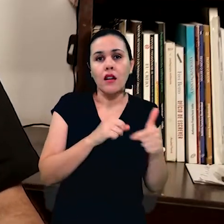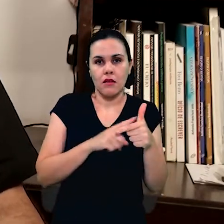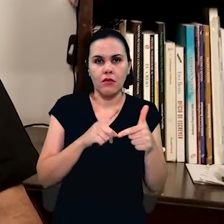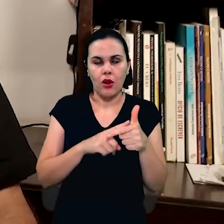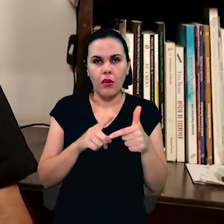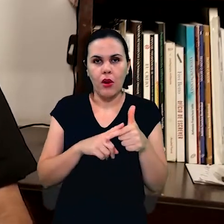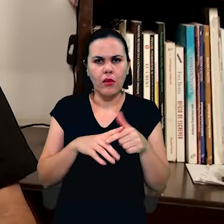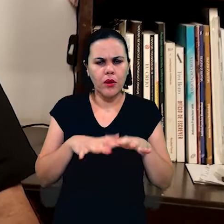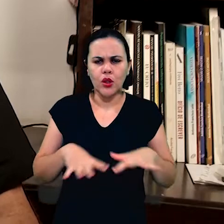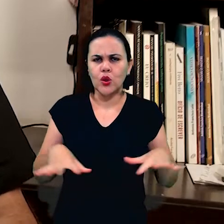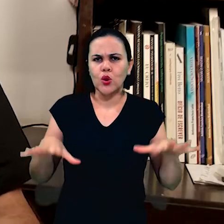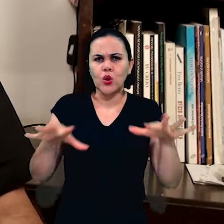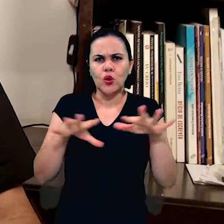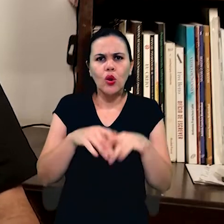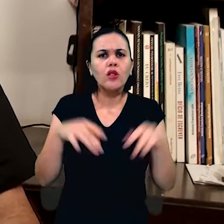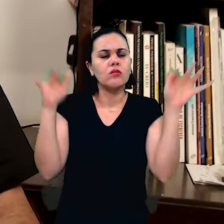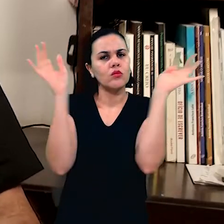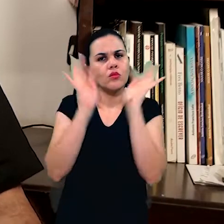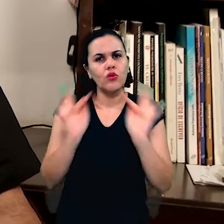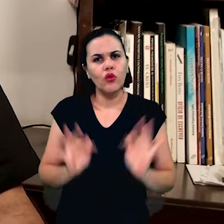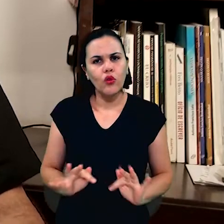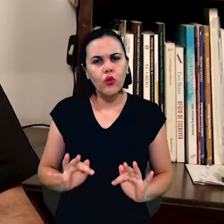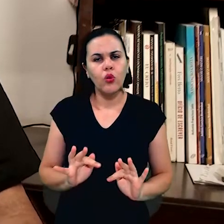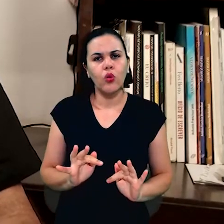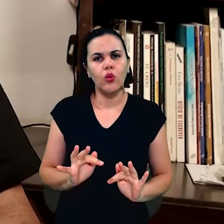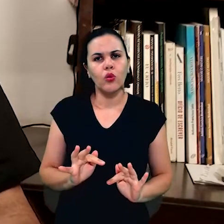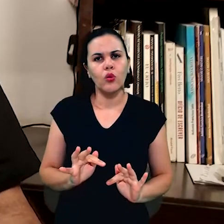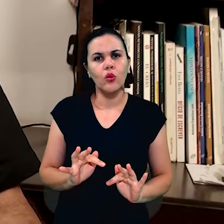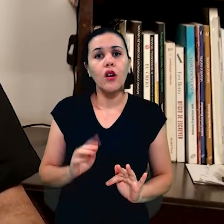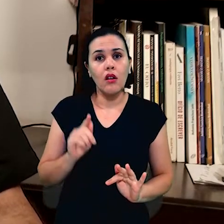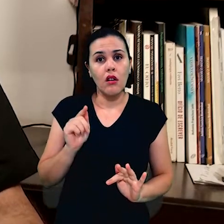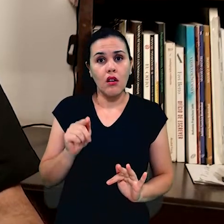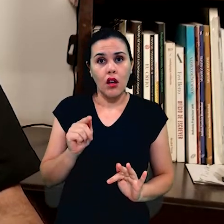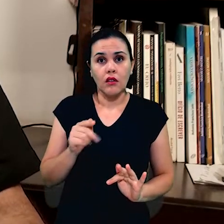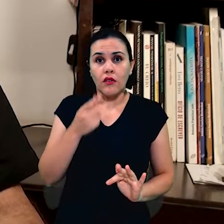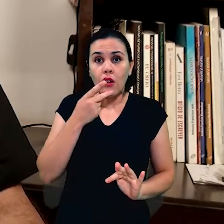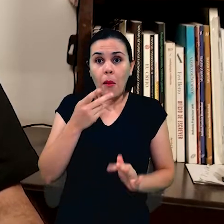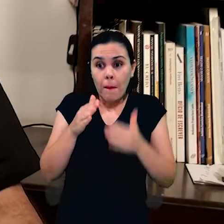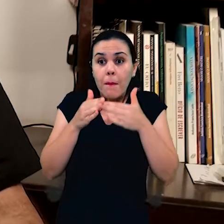todo mundo, né, ficou feliz, e ela achou, né, e pediu para que ela